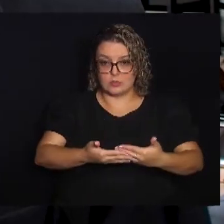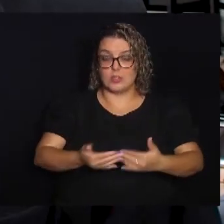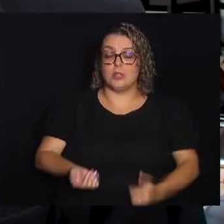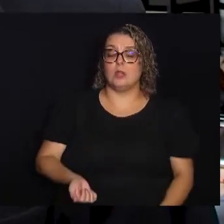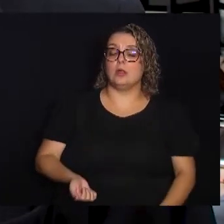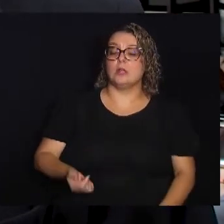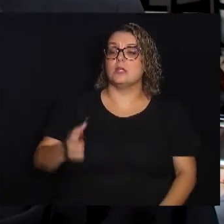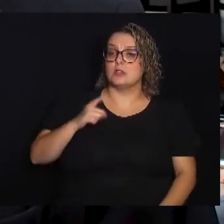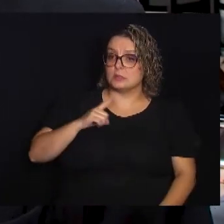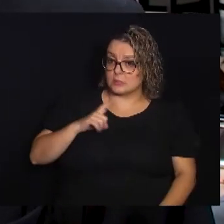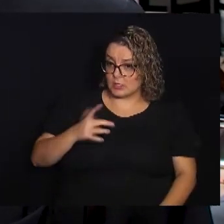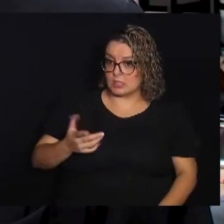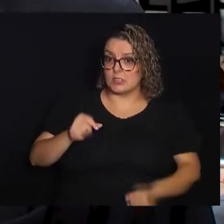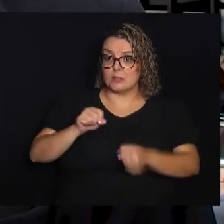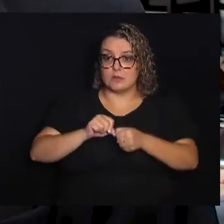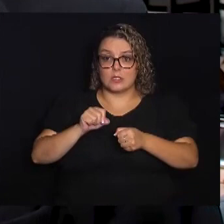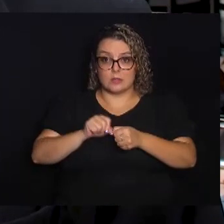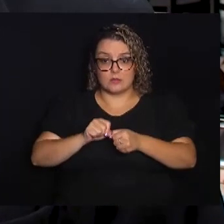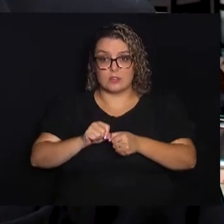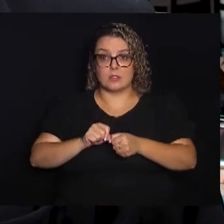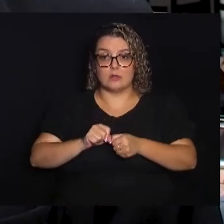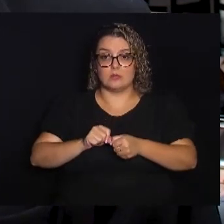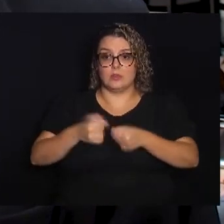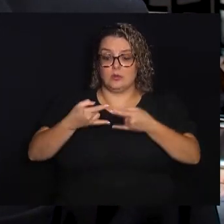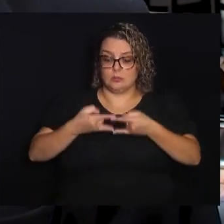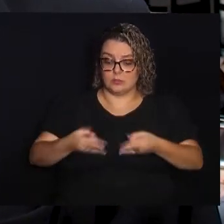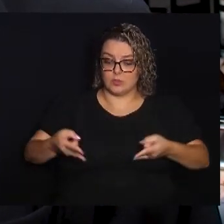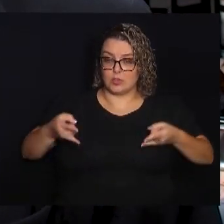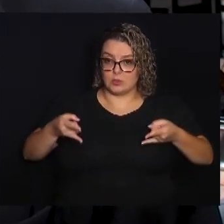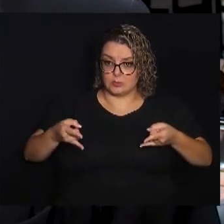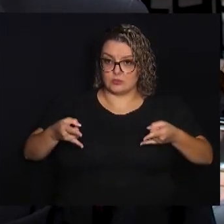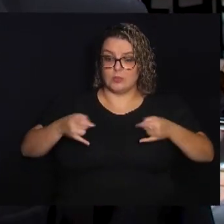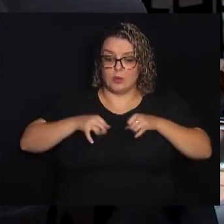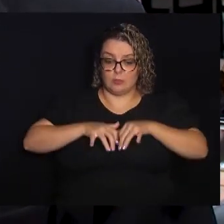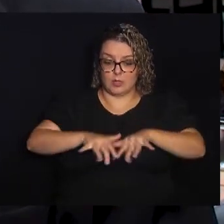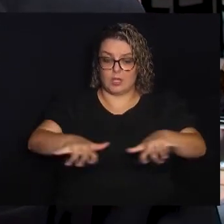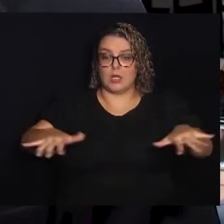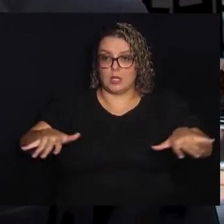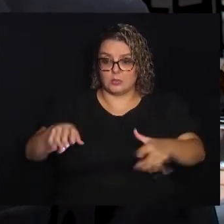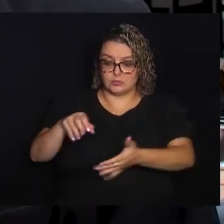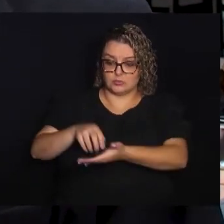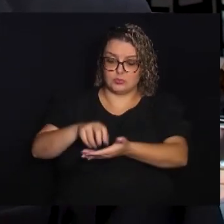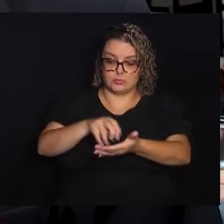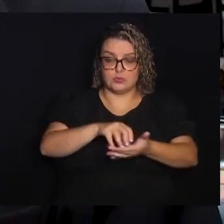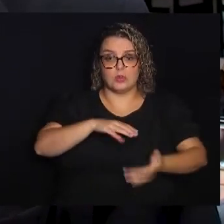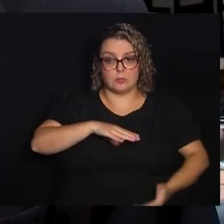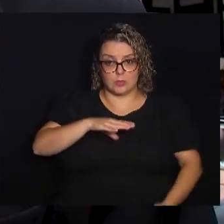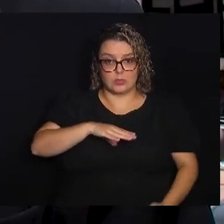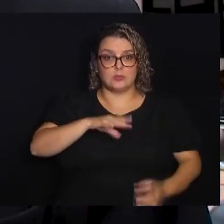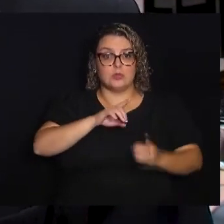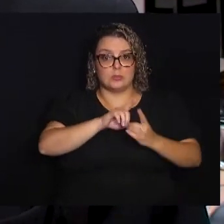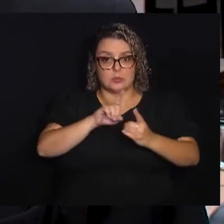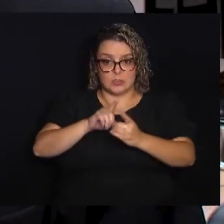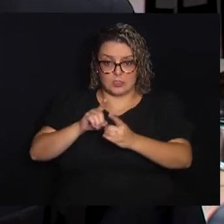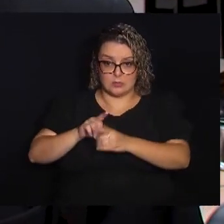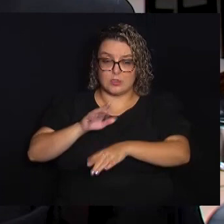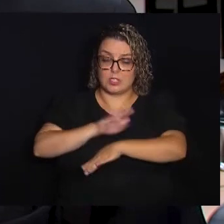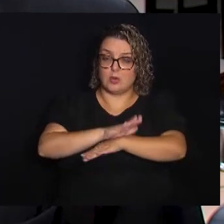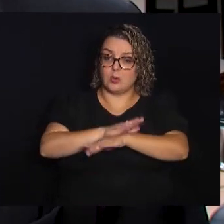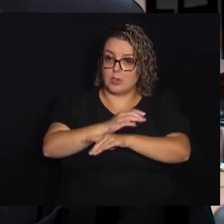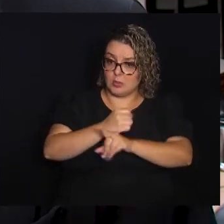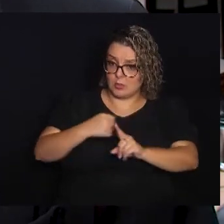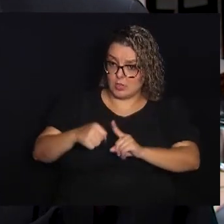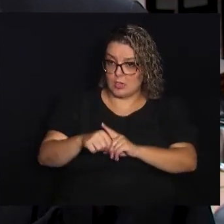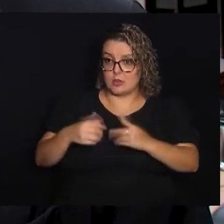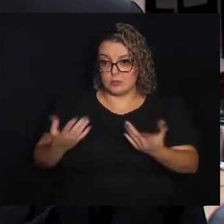que, passaria a fazer a distribuição nos órgãos municipais de atendimento